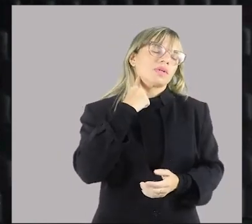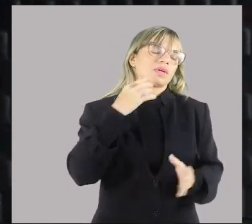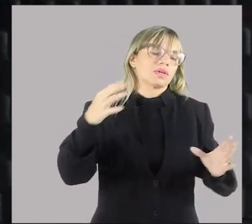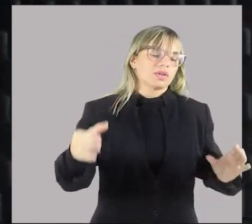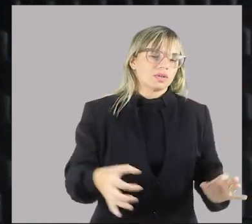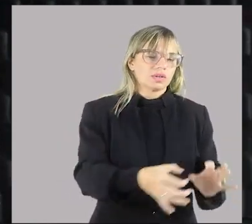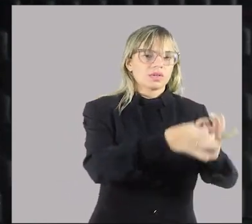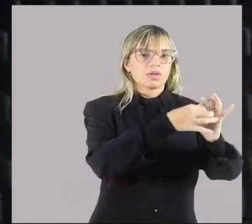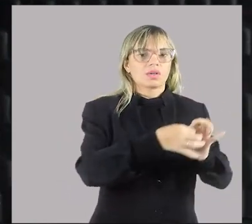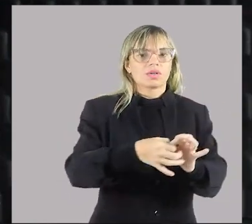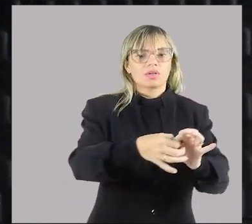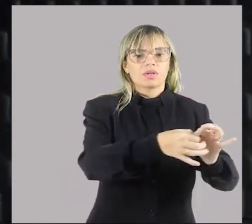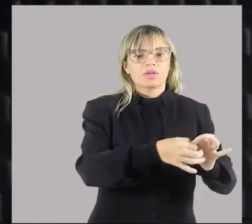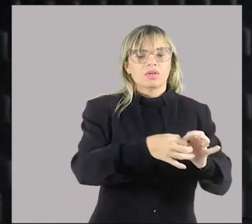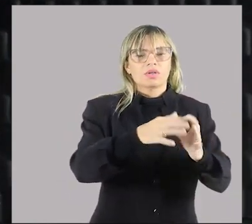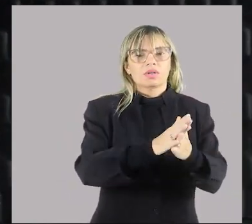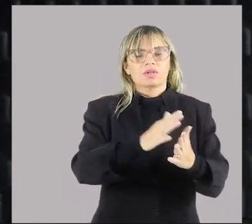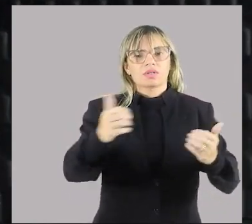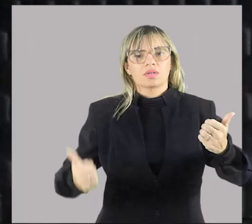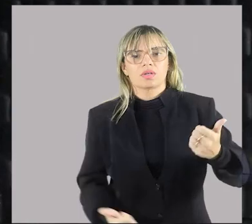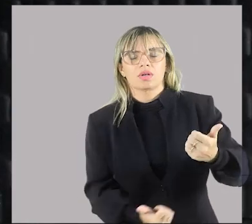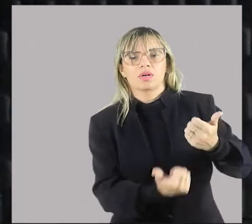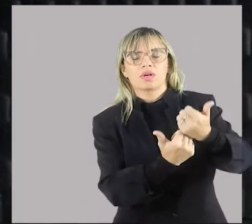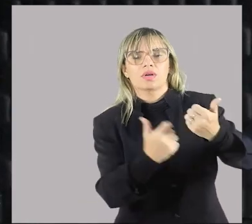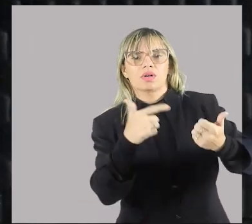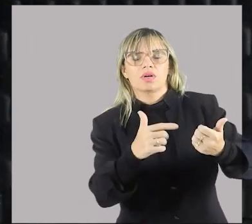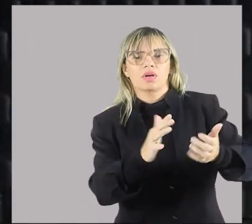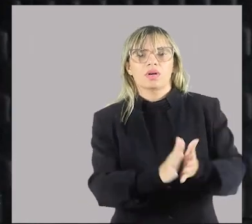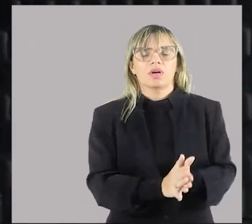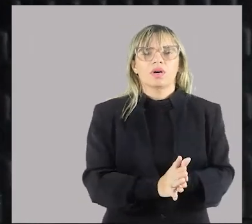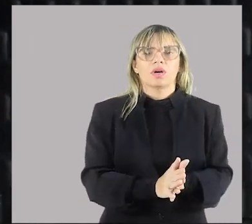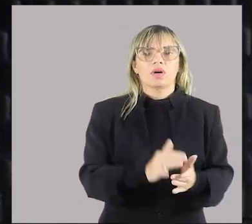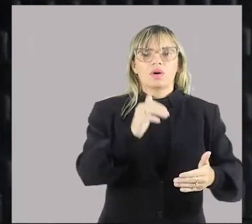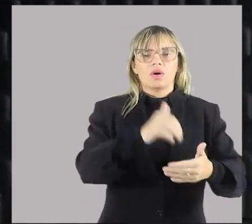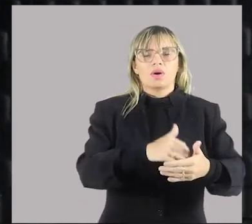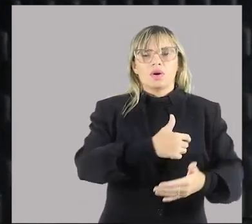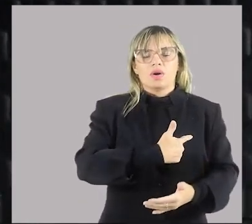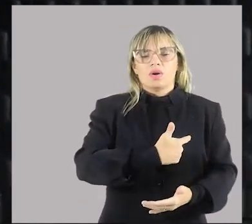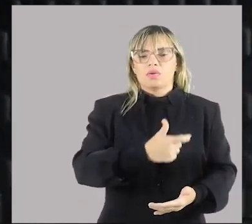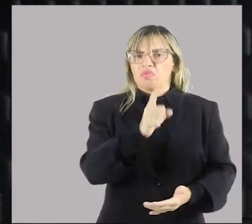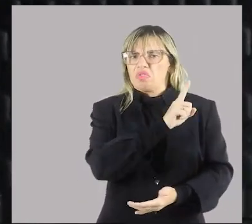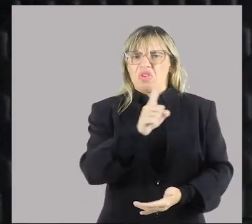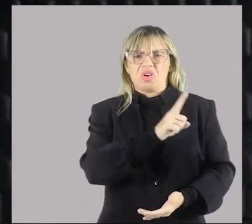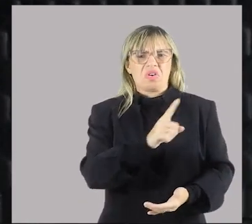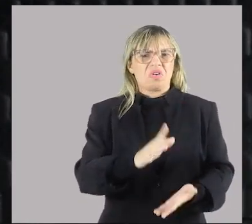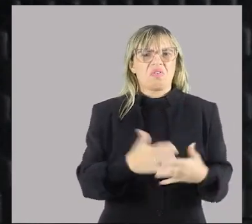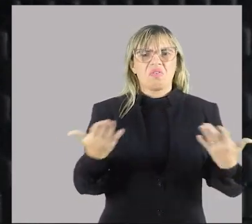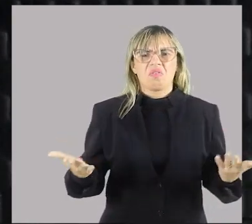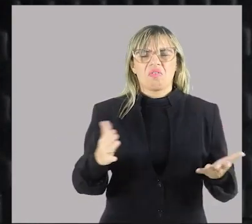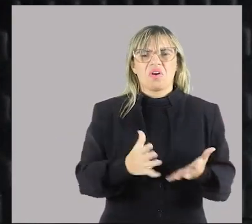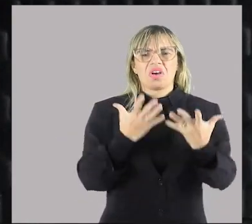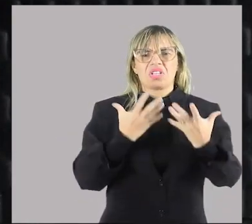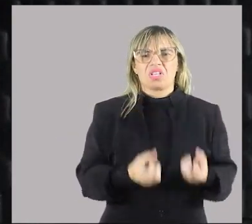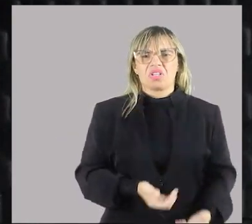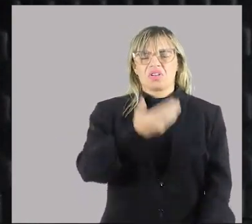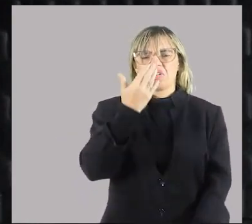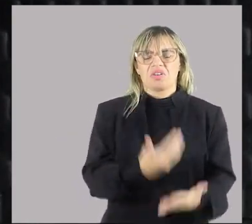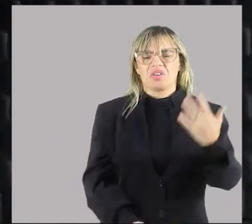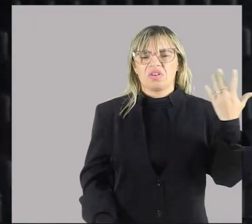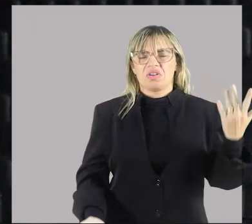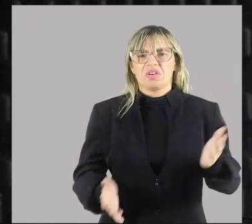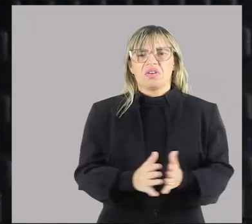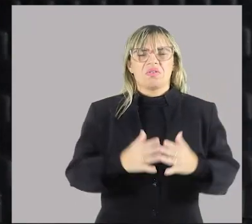que apoiaram ali a candidatura de Vargas, não aceitam a derrota. Nós temos também manifestações de rua. Operários,